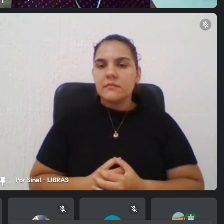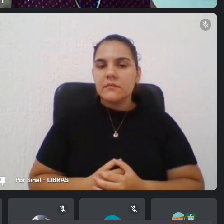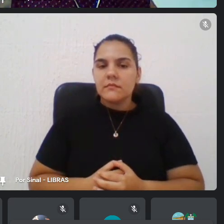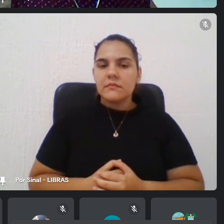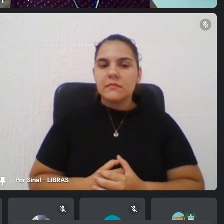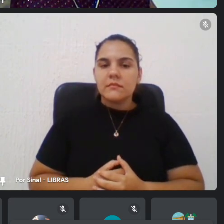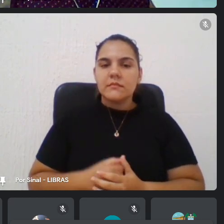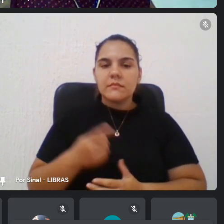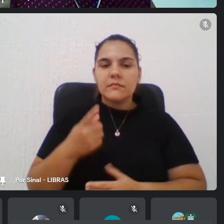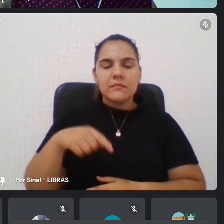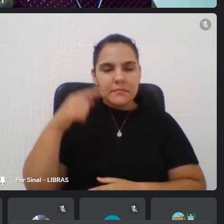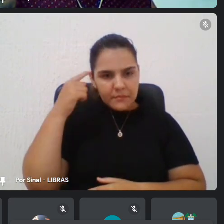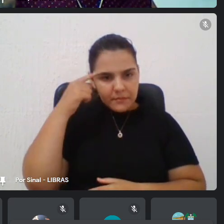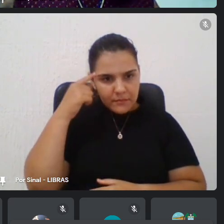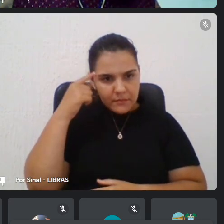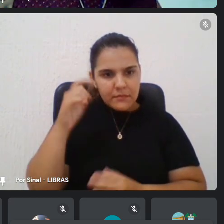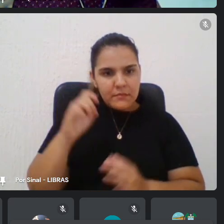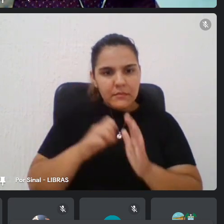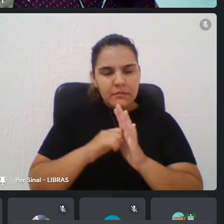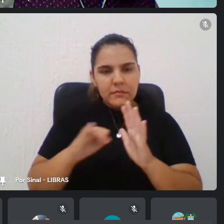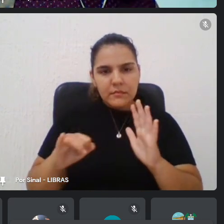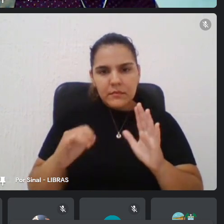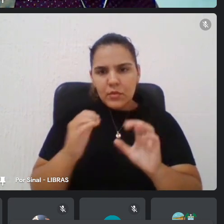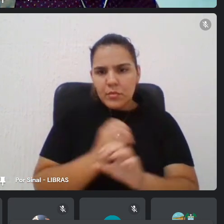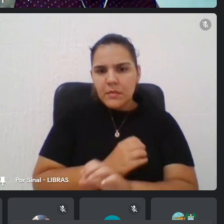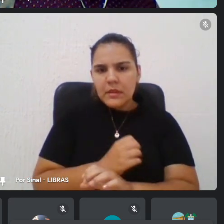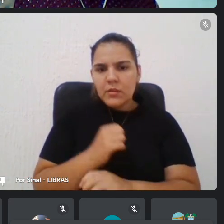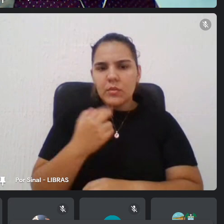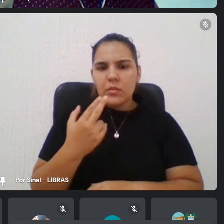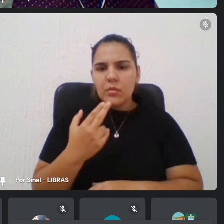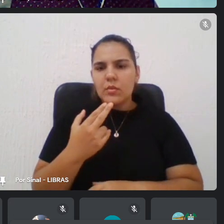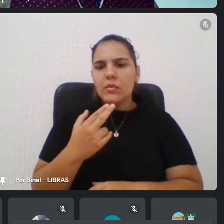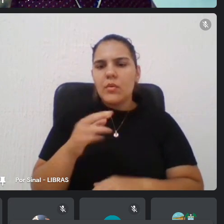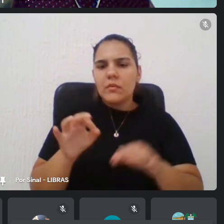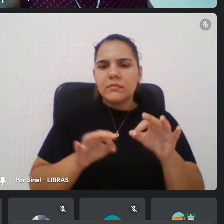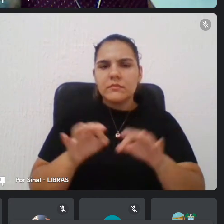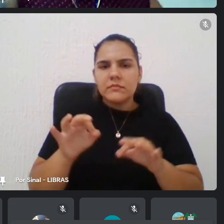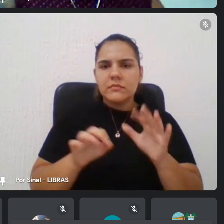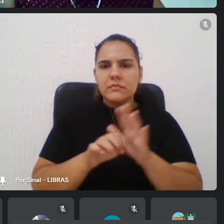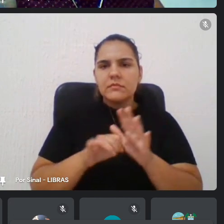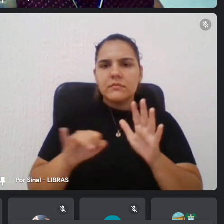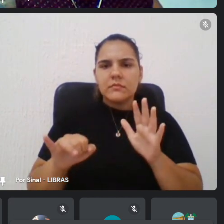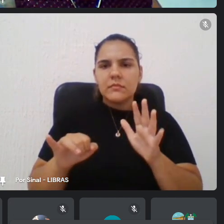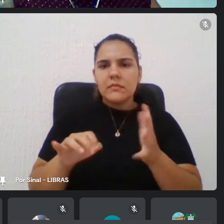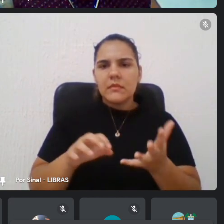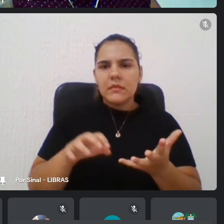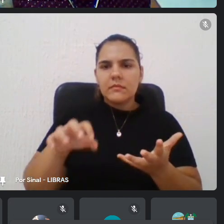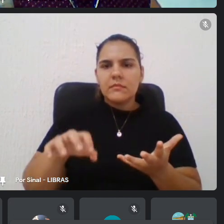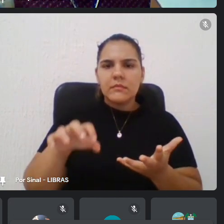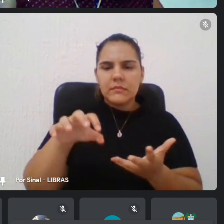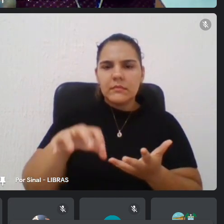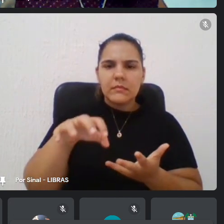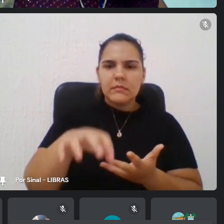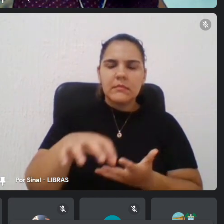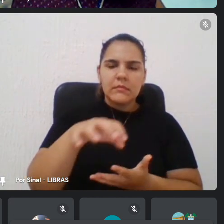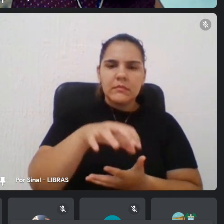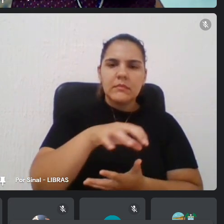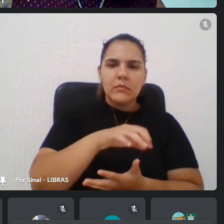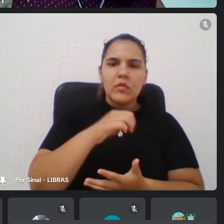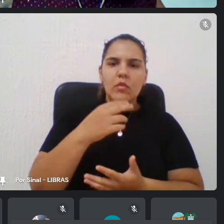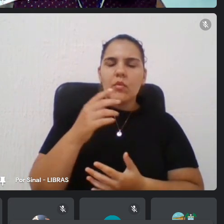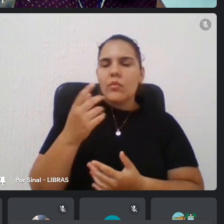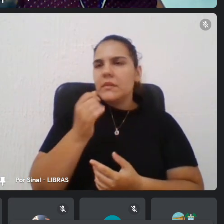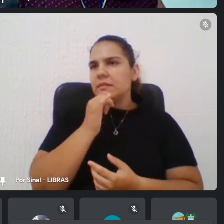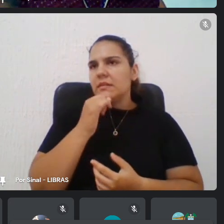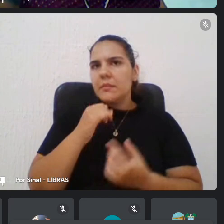abrir o edital inteiro ou eu estou pensando em segmentar por área artística ou um valor e as pessoas escrevem,